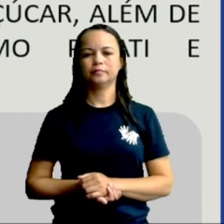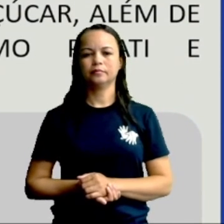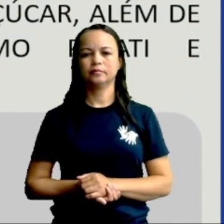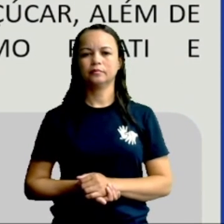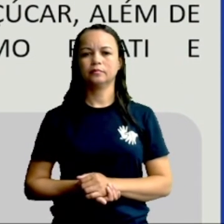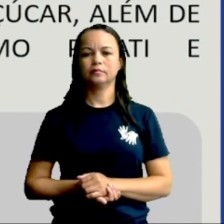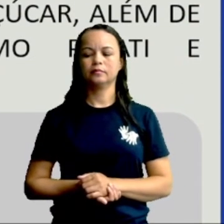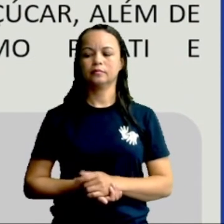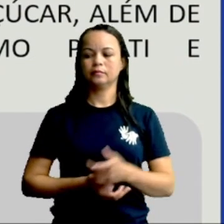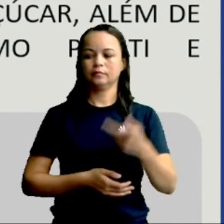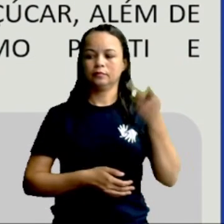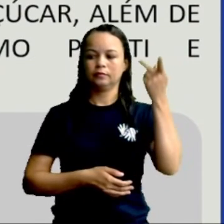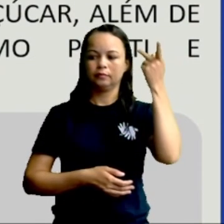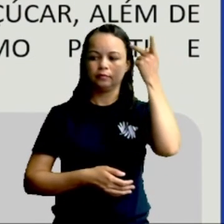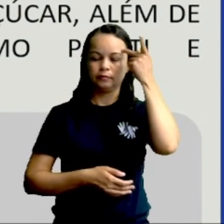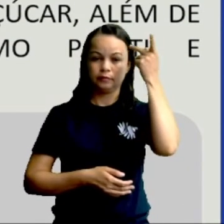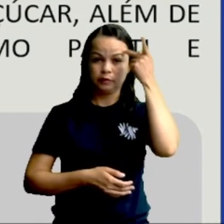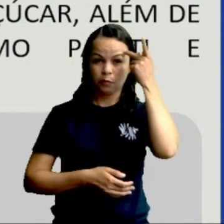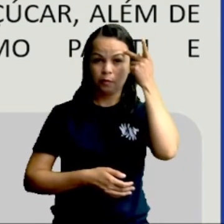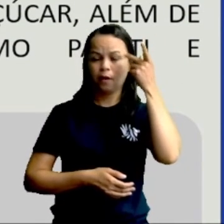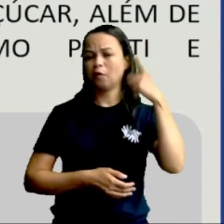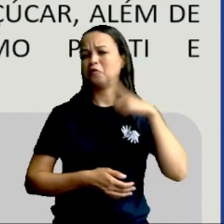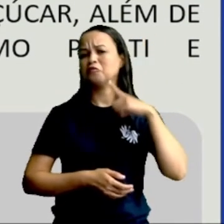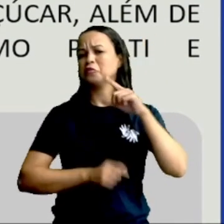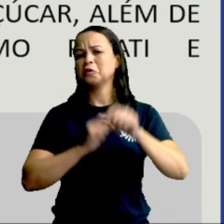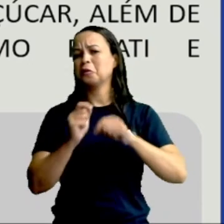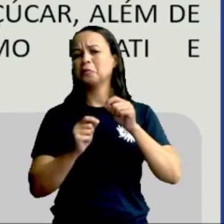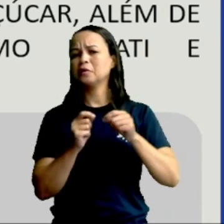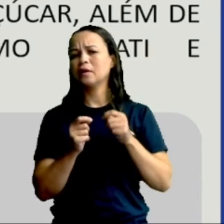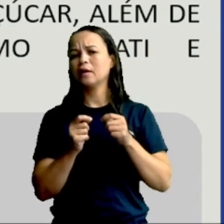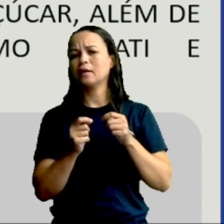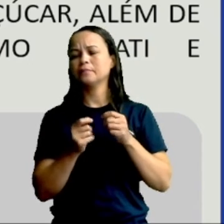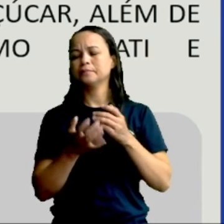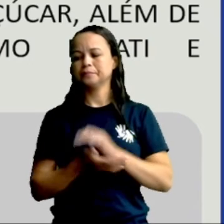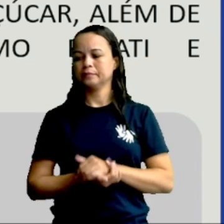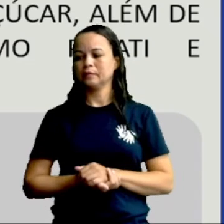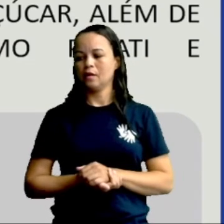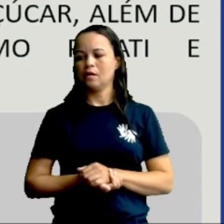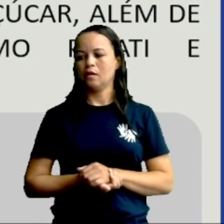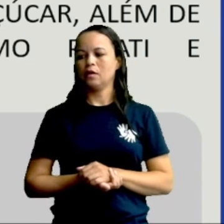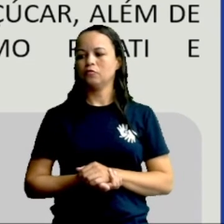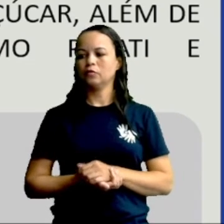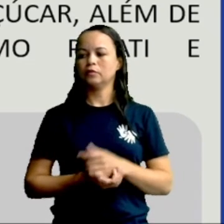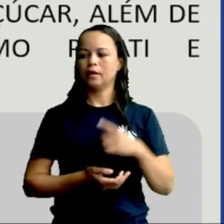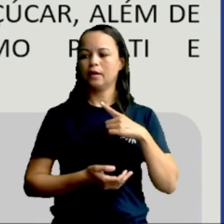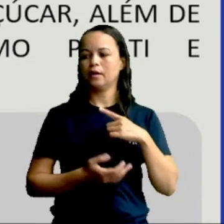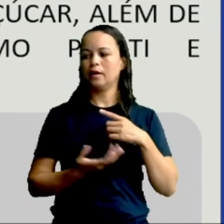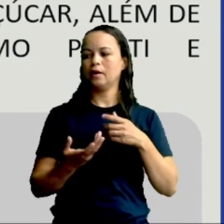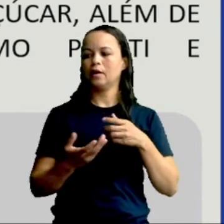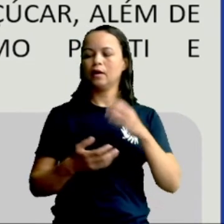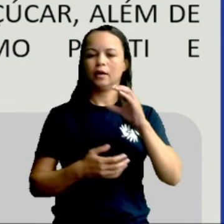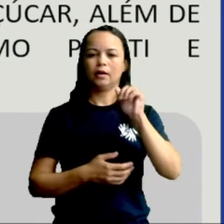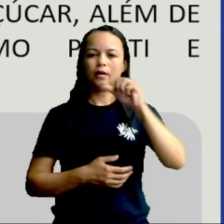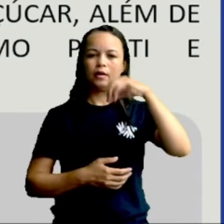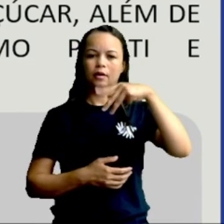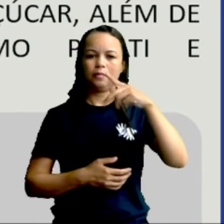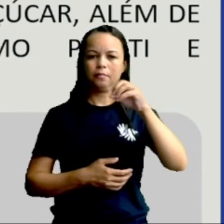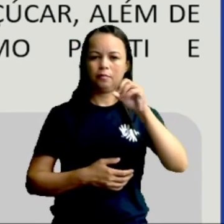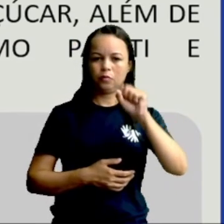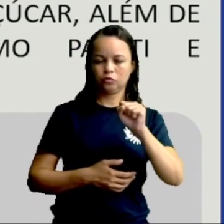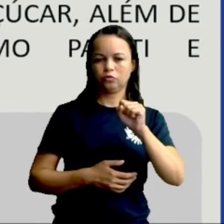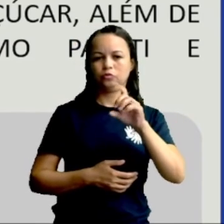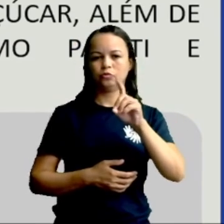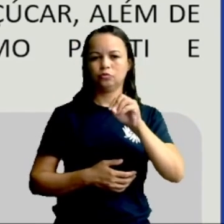Aí, em São Paulo, o que é que eu vou ter de atração em São Paulo? Eu vou ter Campos do Jordão, que é uma estância de inverno na Serra